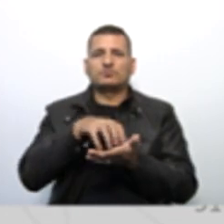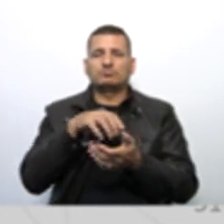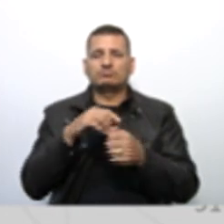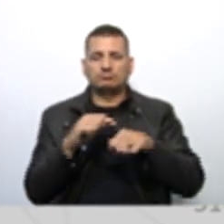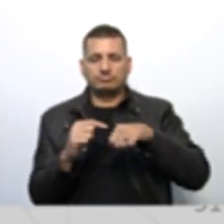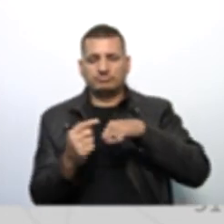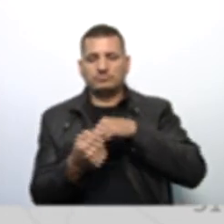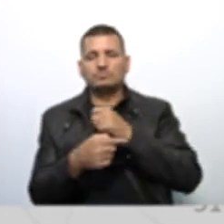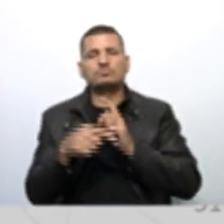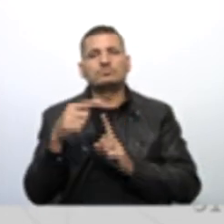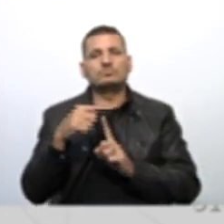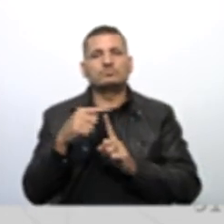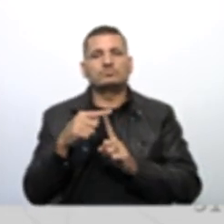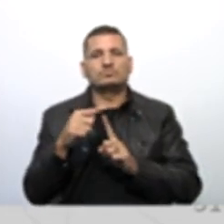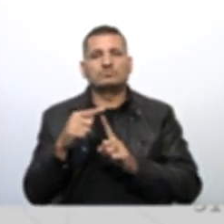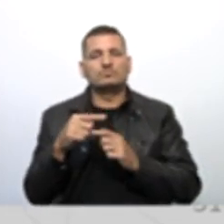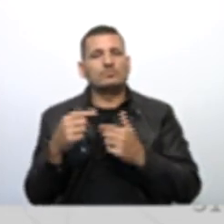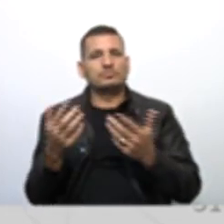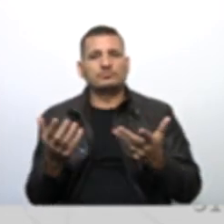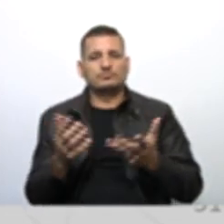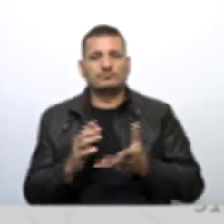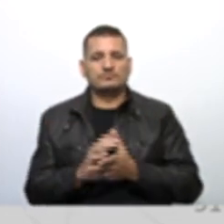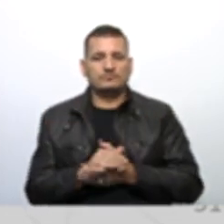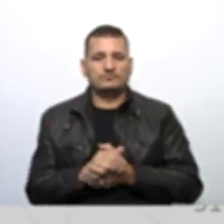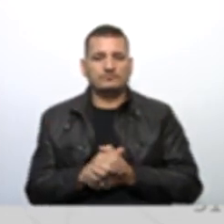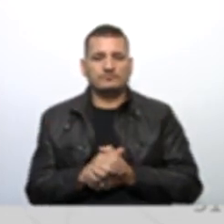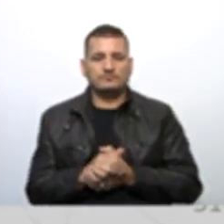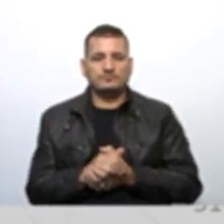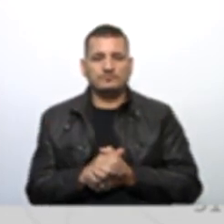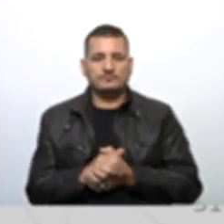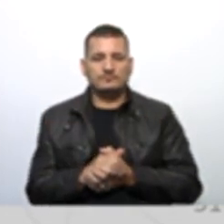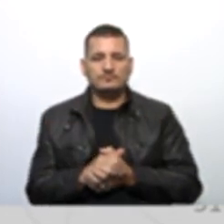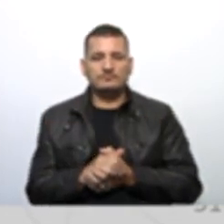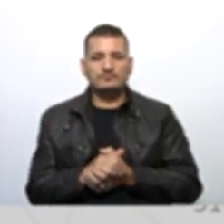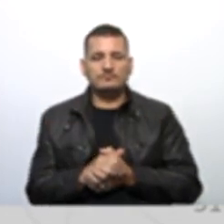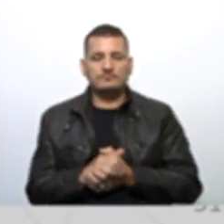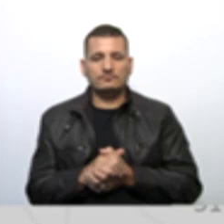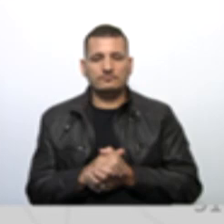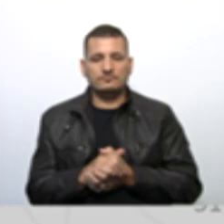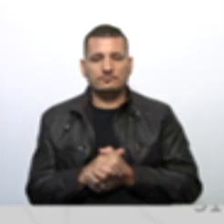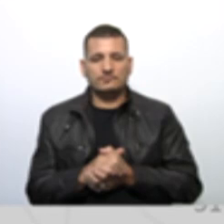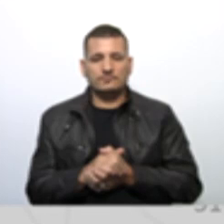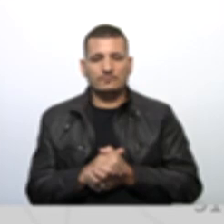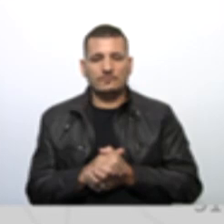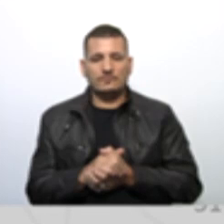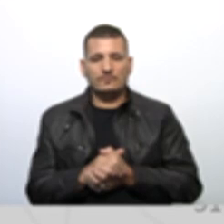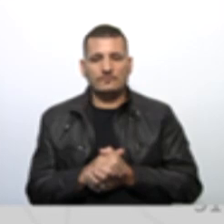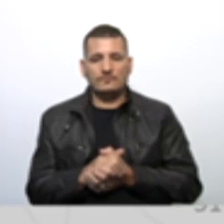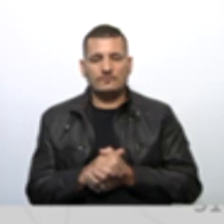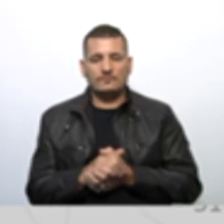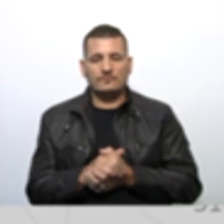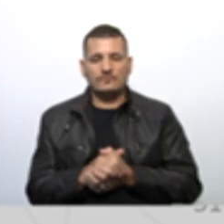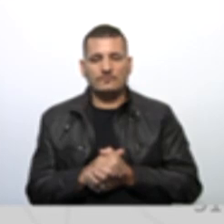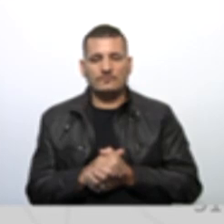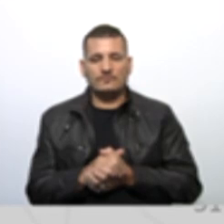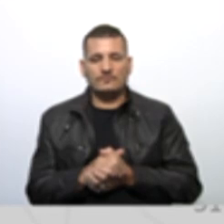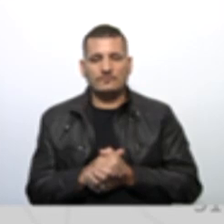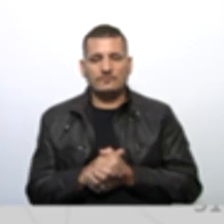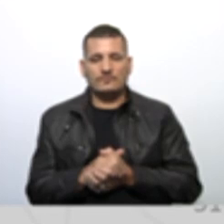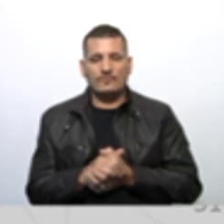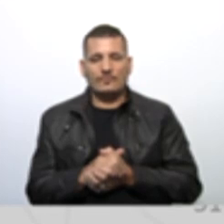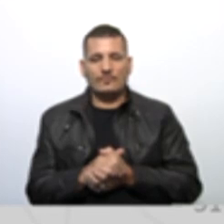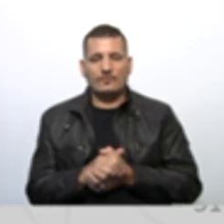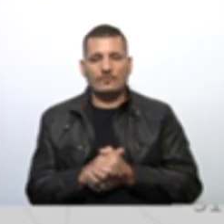pessoal? Ok? Vocês têm que lembrar disso. A topologia que tem um ponto central que conecta todas